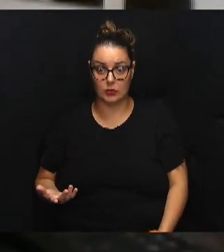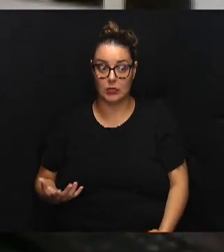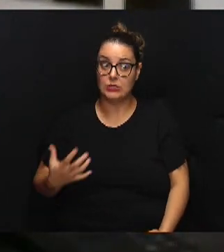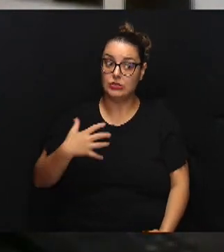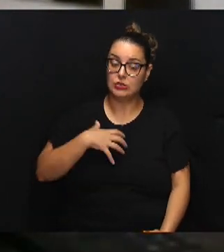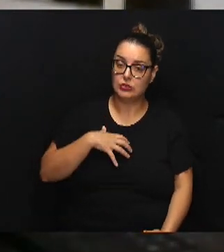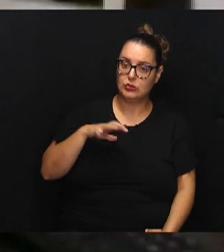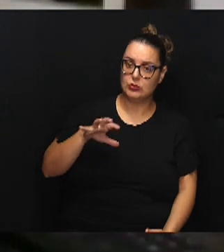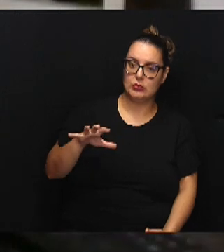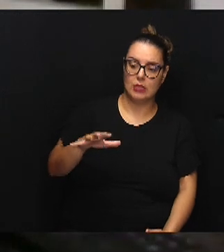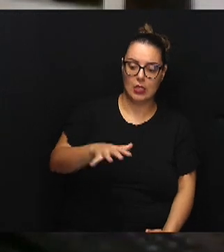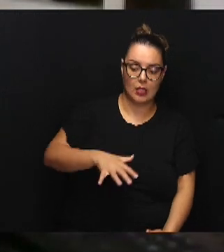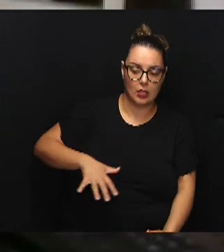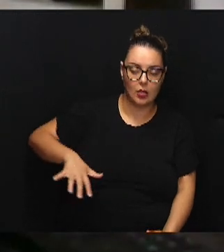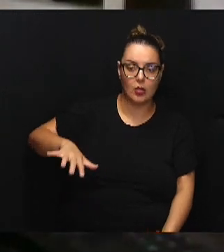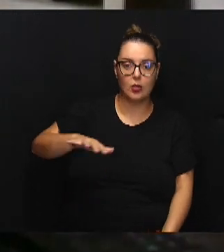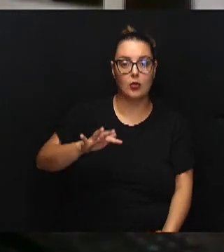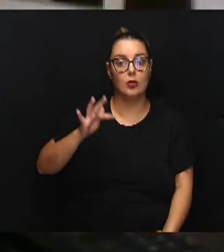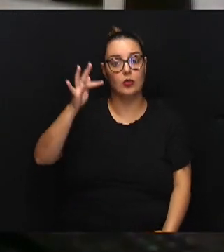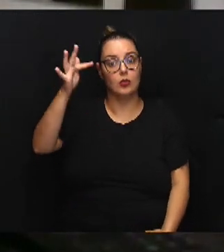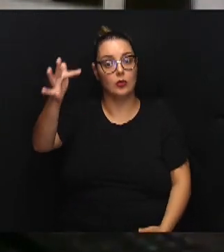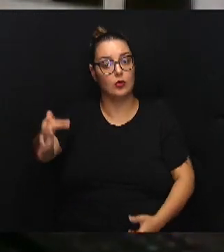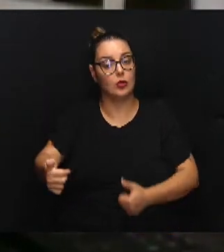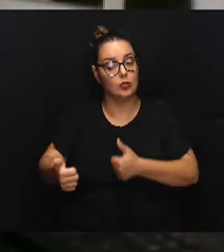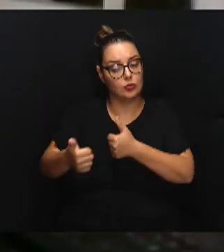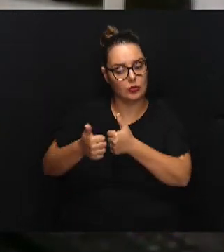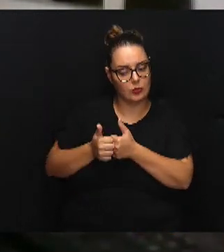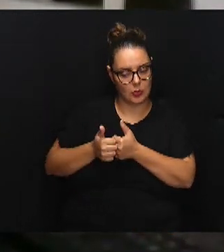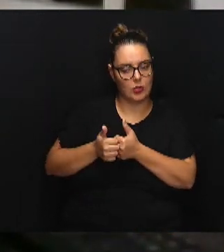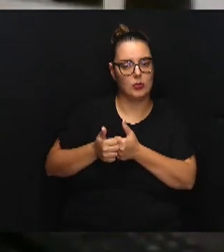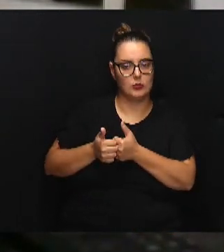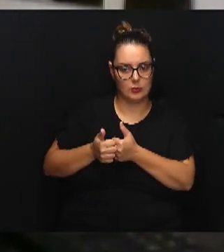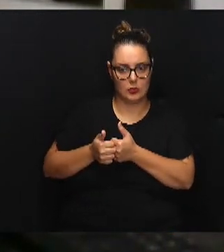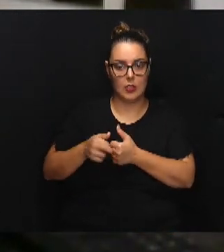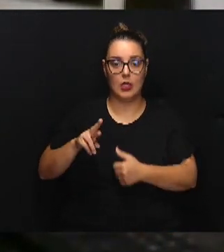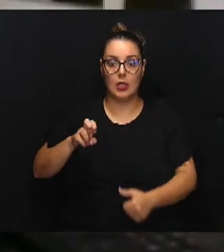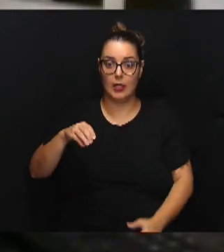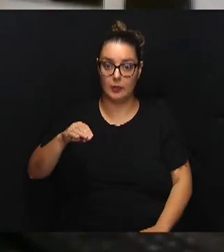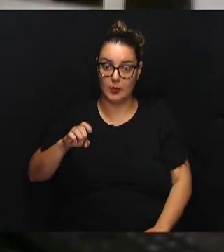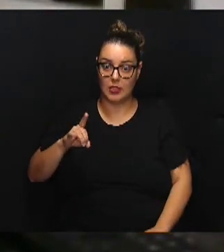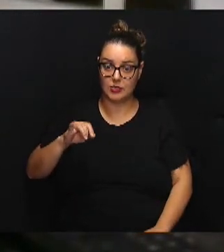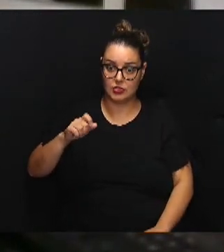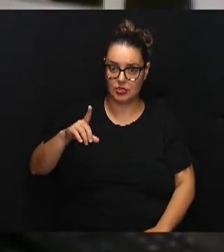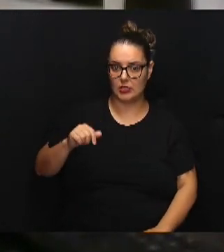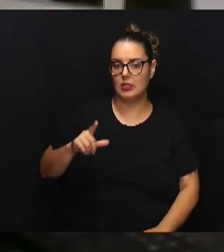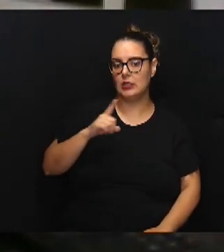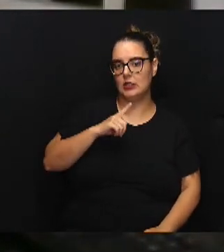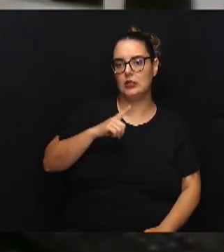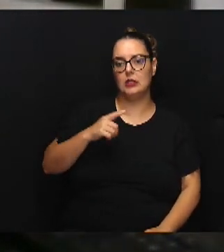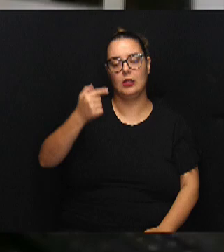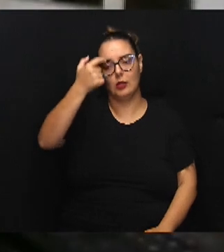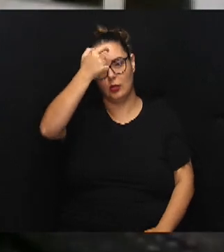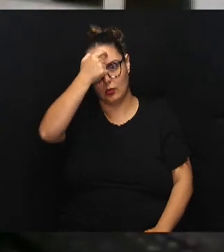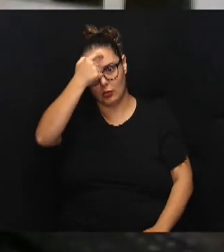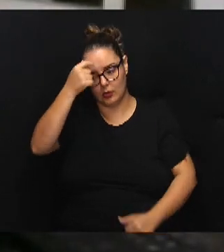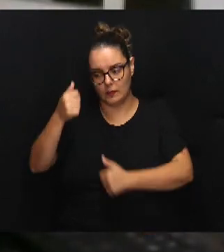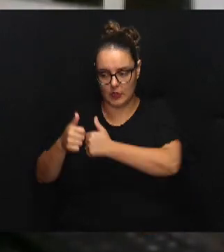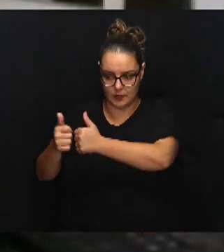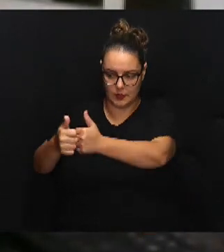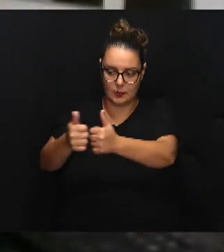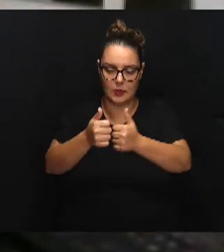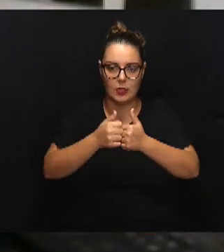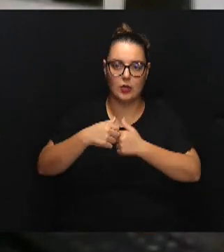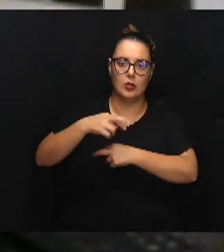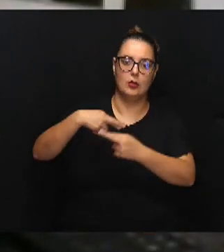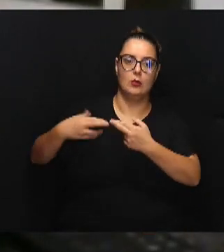que essa área ela seja no futuro próximo remediada, né? Claro que tem a conscientização do entorno também em relação